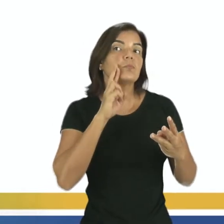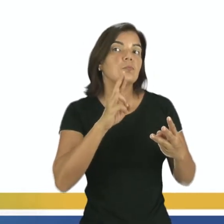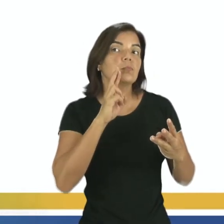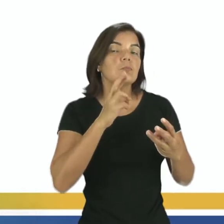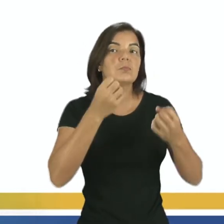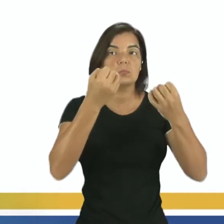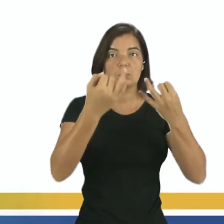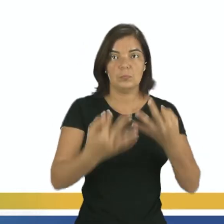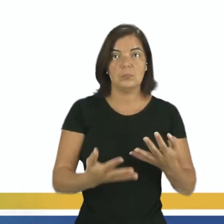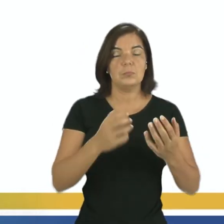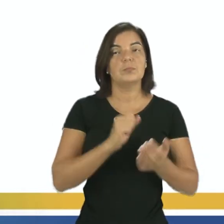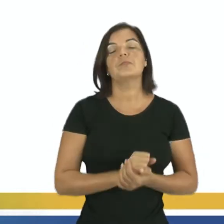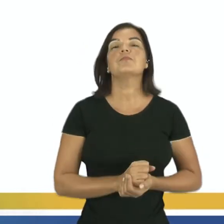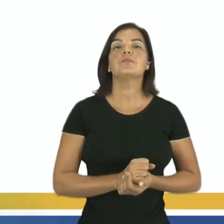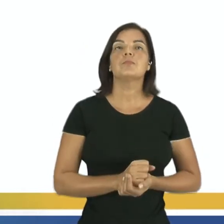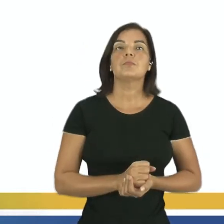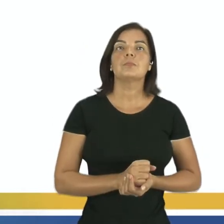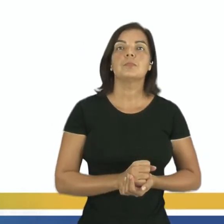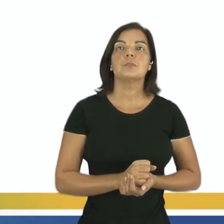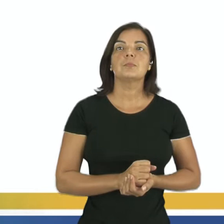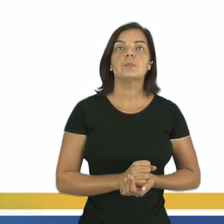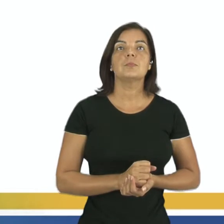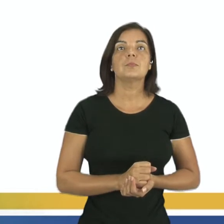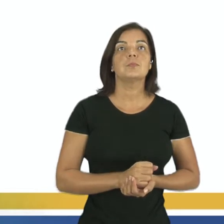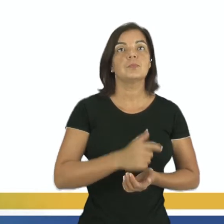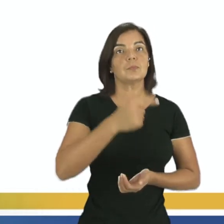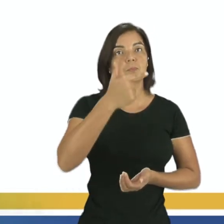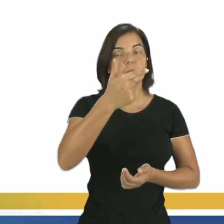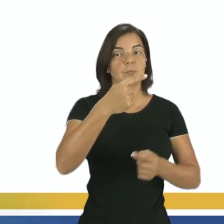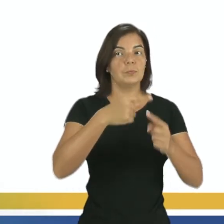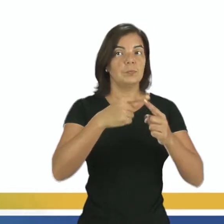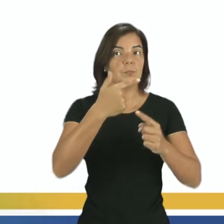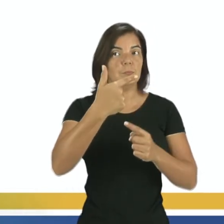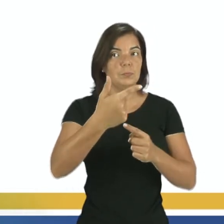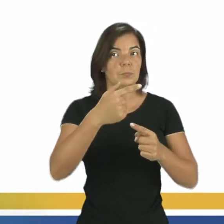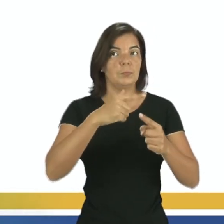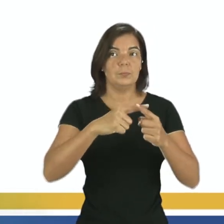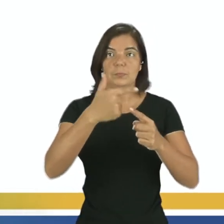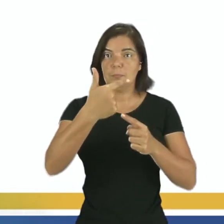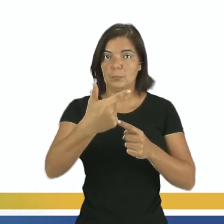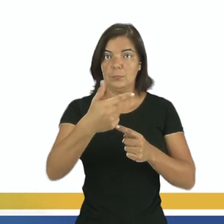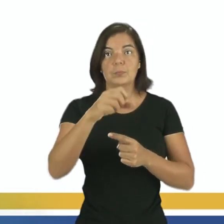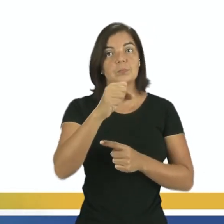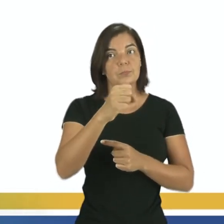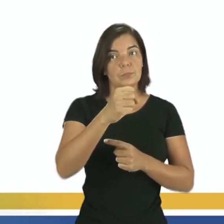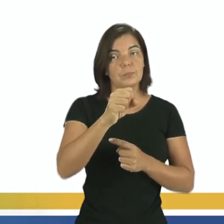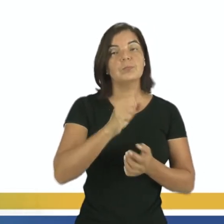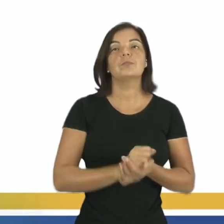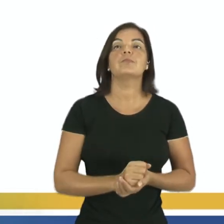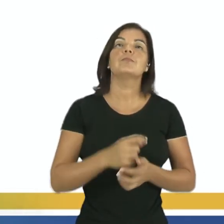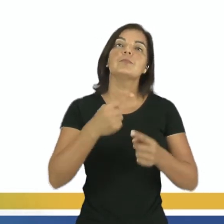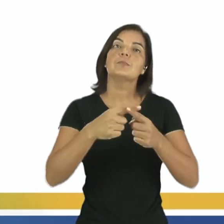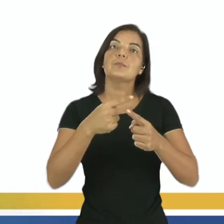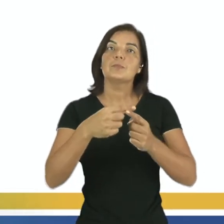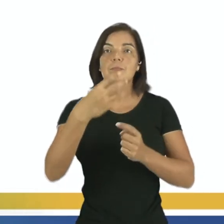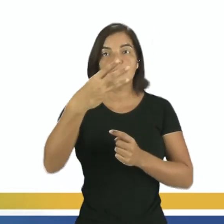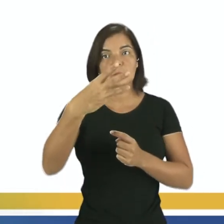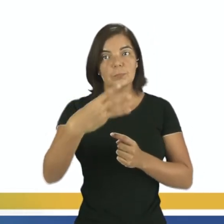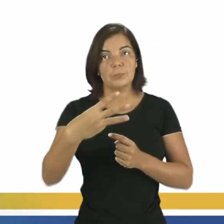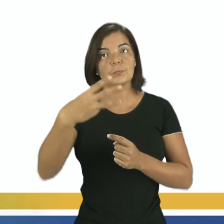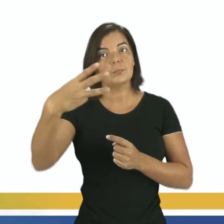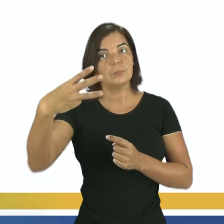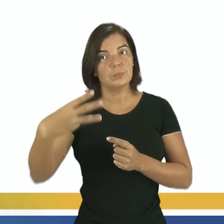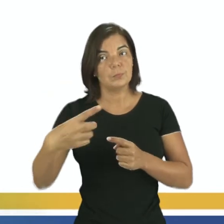que eu falei. Ou seja, 2 vezes 2 vezes 2, que é 8, vezes 3